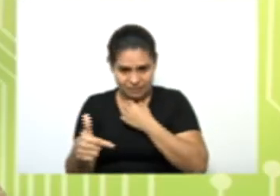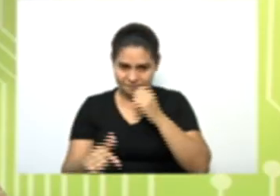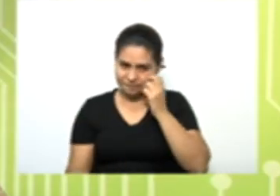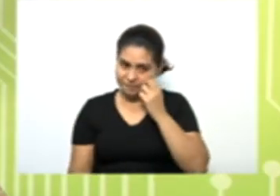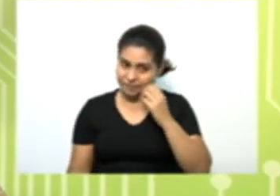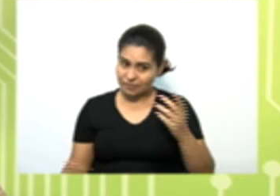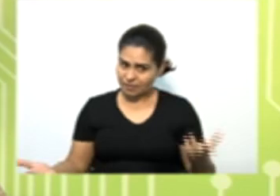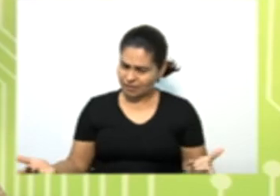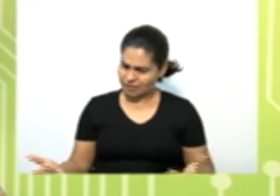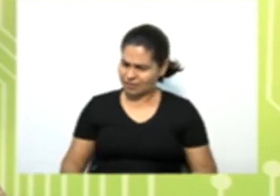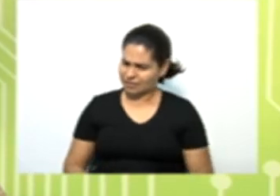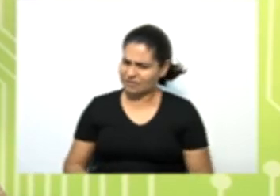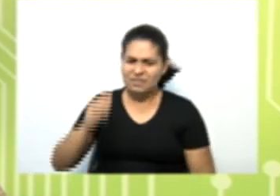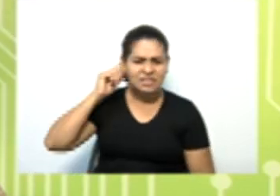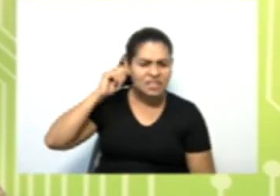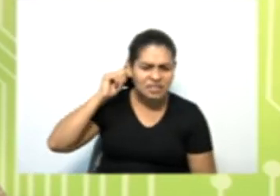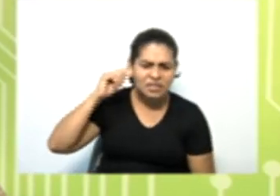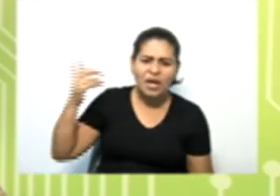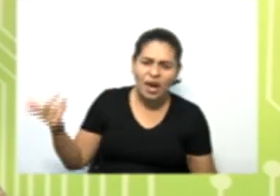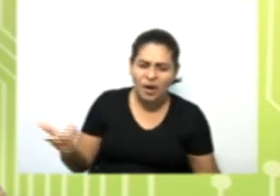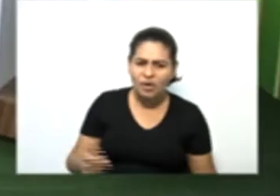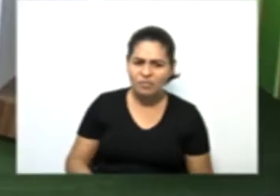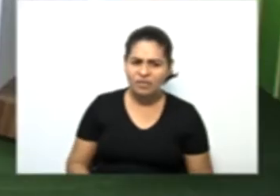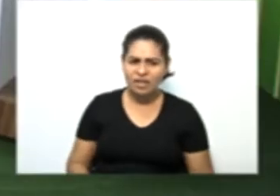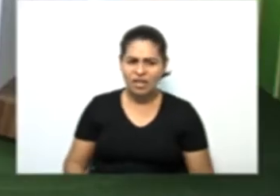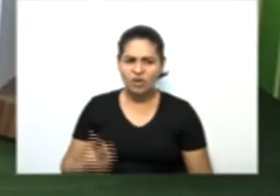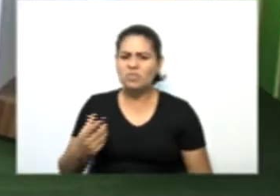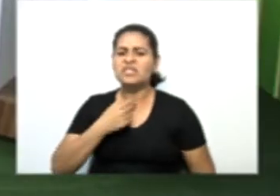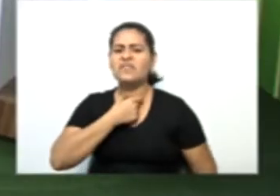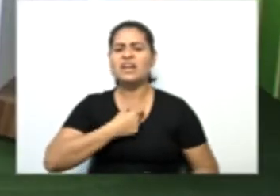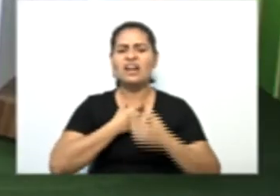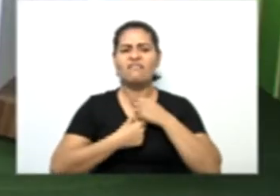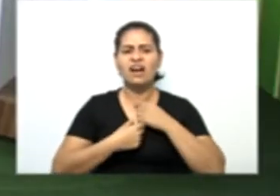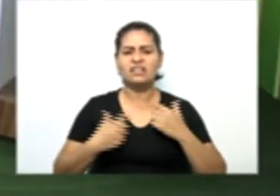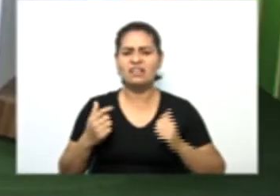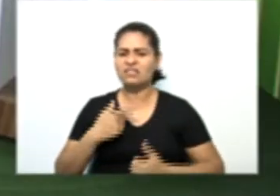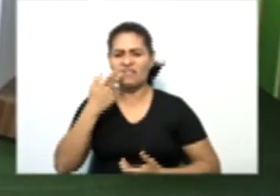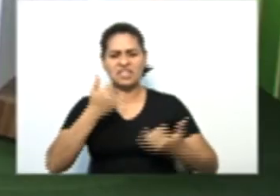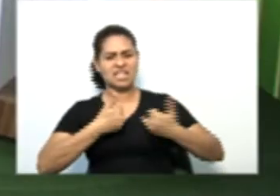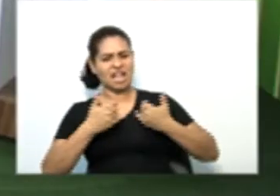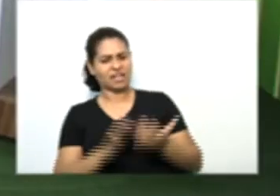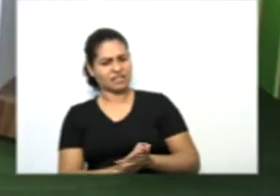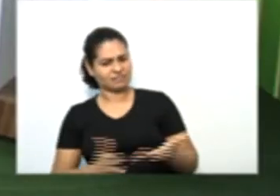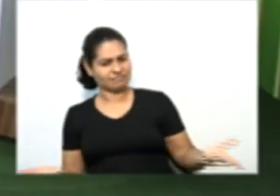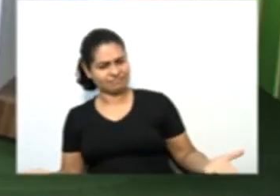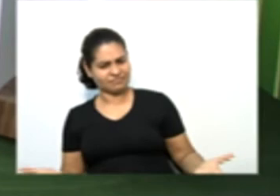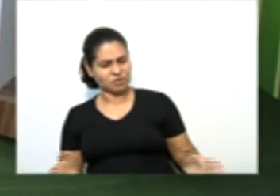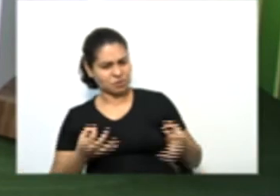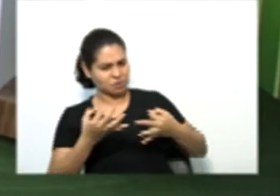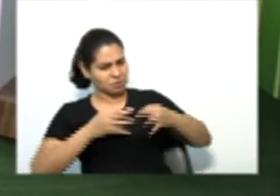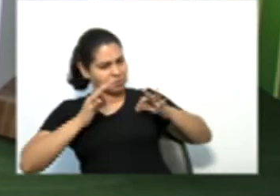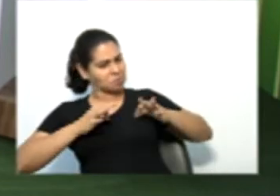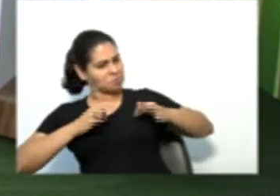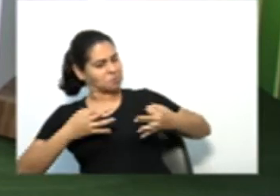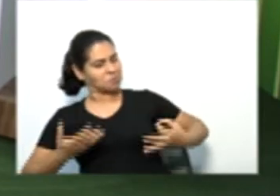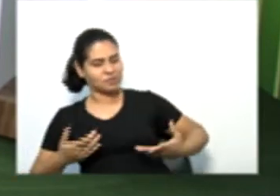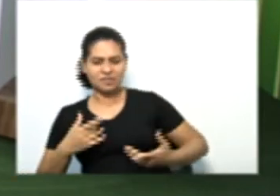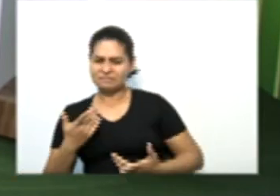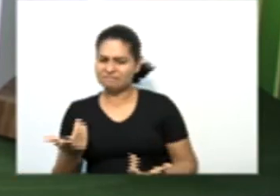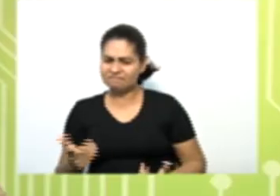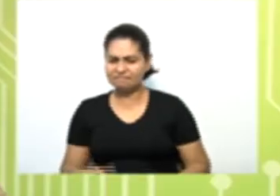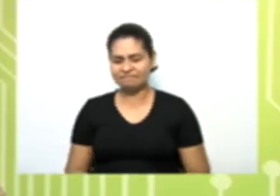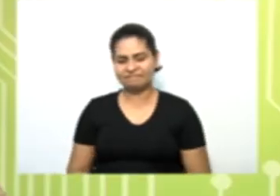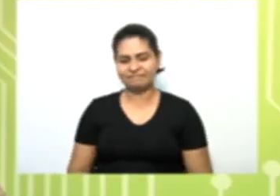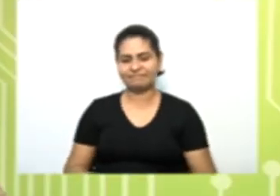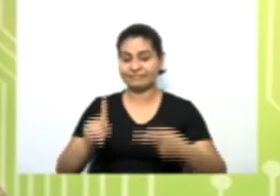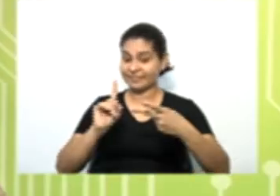chamou até a atenção, me puxou a orelha, né? Puxei Como é mesmo. que o senhor vem de gravata e tudo mais aqui? E não me avisa. E não me avisa, não foi? Pois é, é verdade. Aí na segunda,